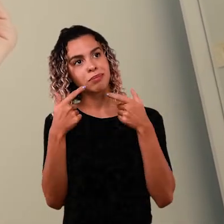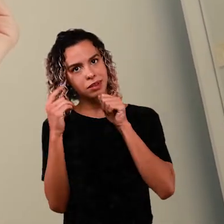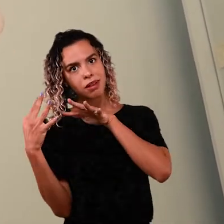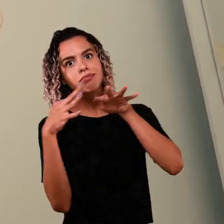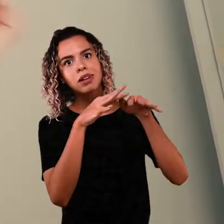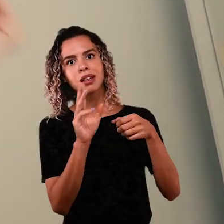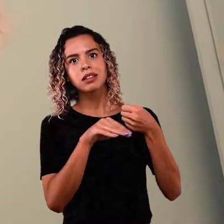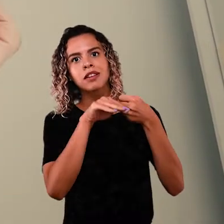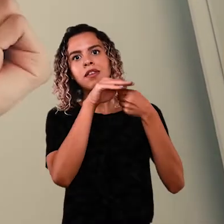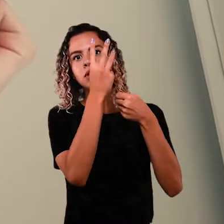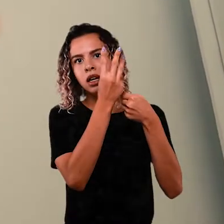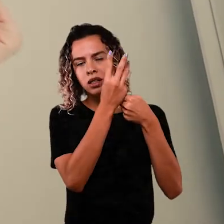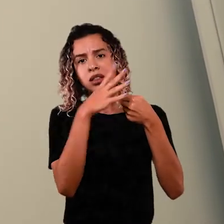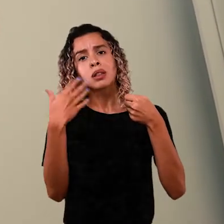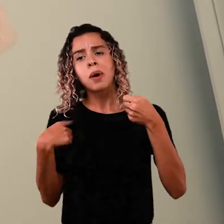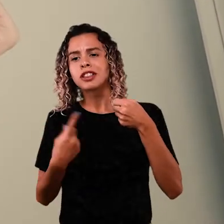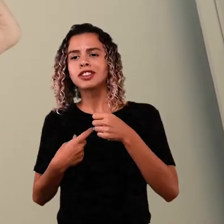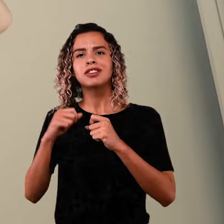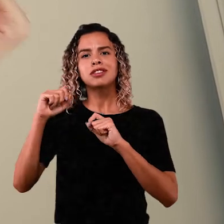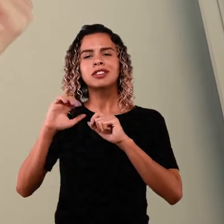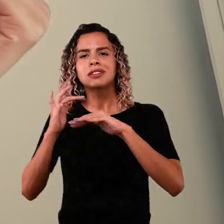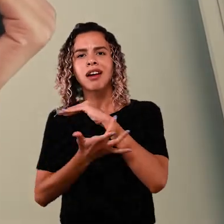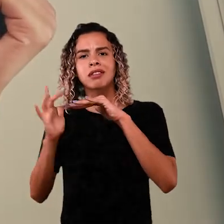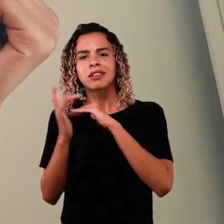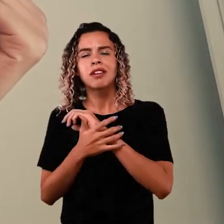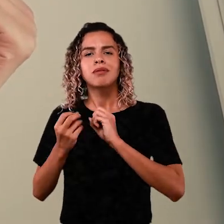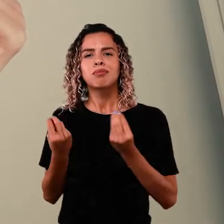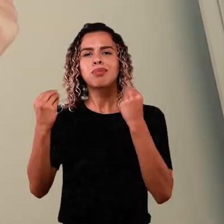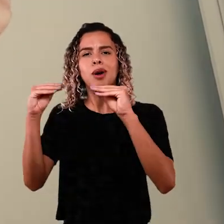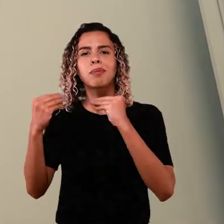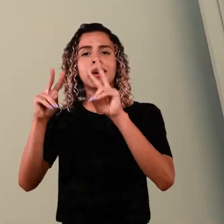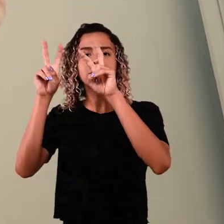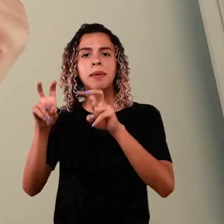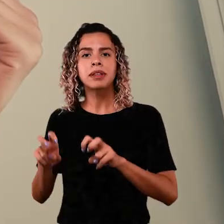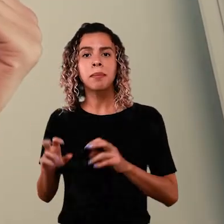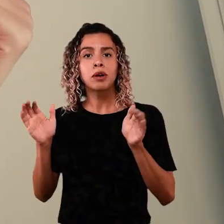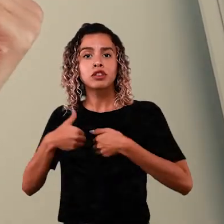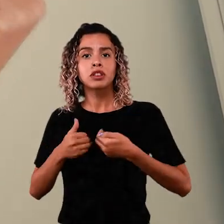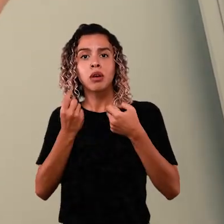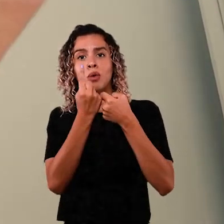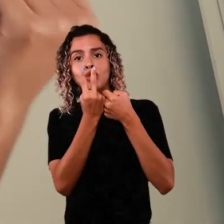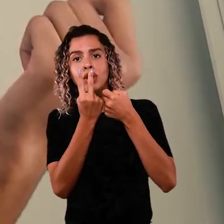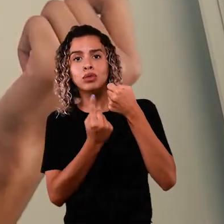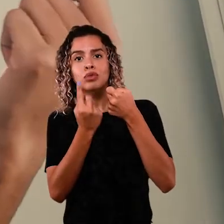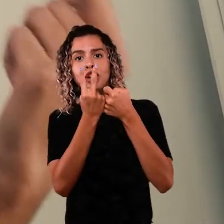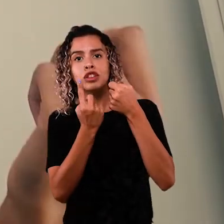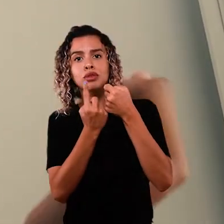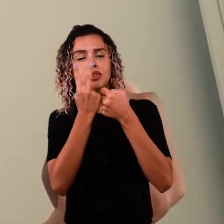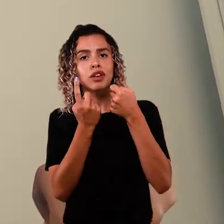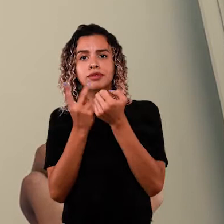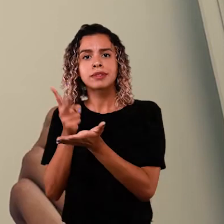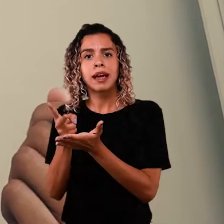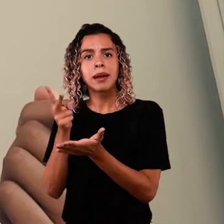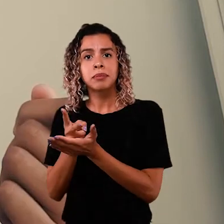3. Então, boa parte do conteúdo que é produzido engloba situações ali que envolvem as pessoas autistas, mas